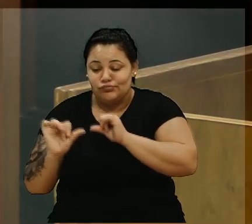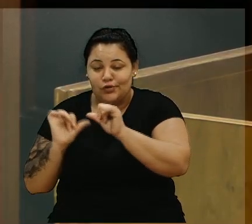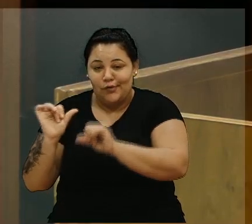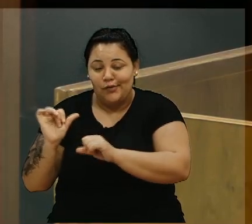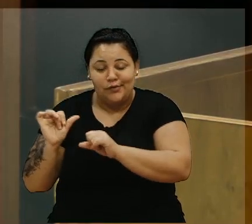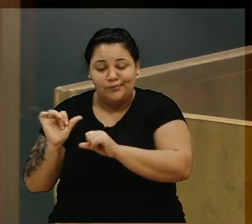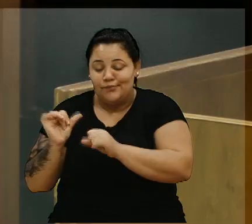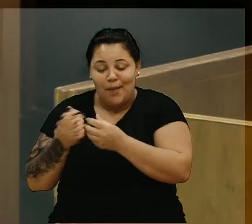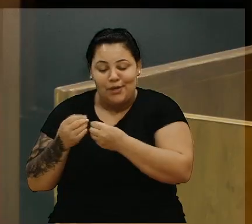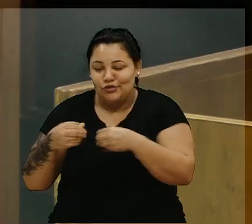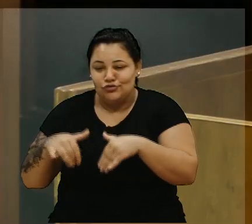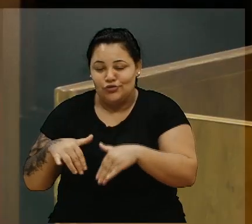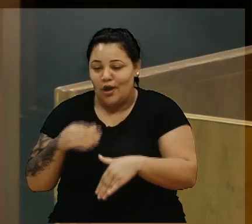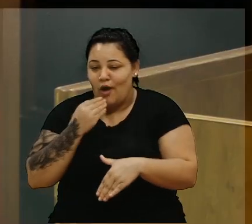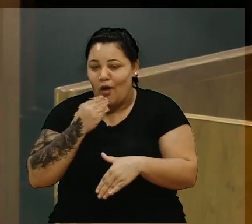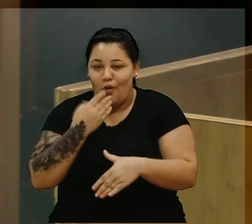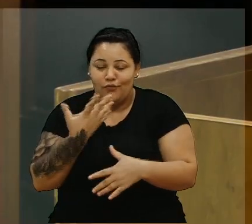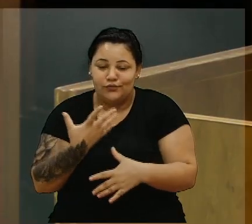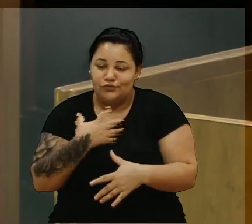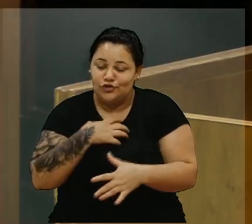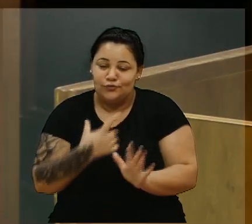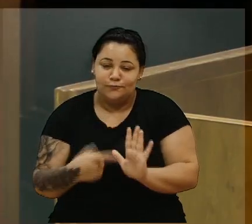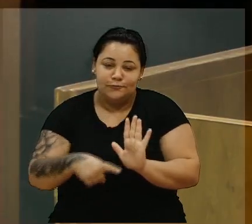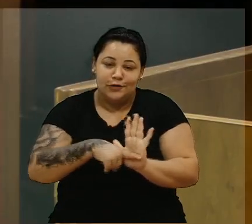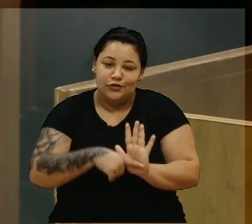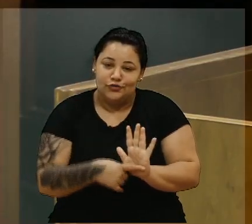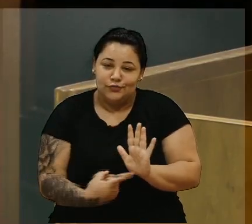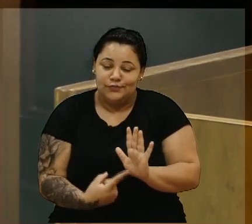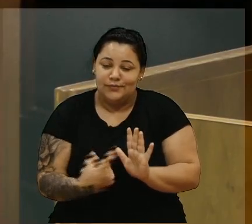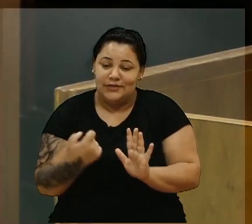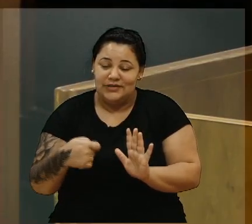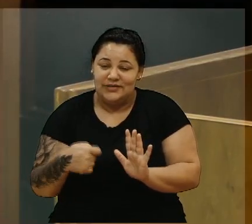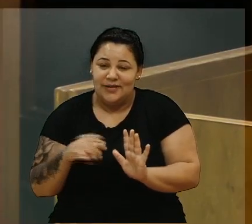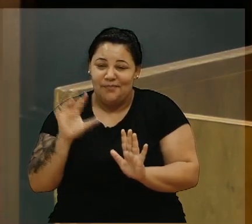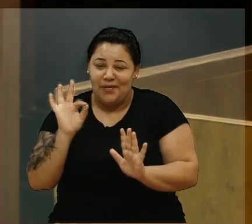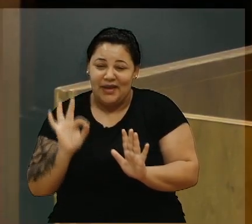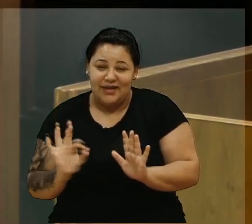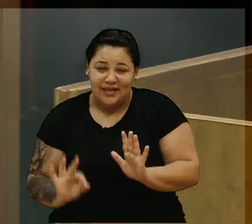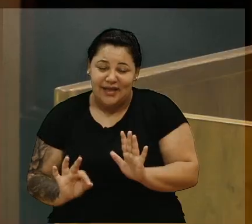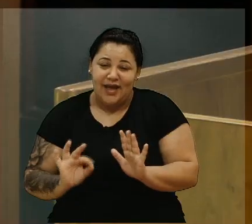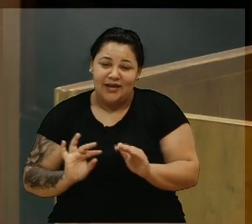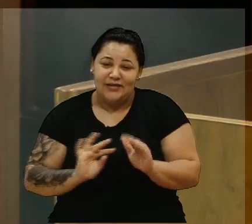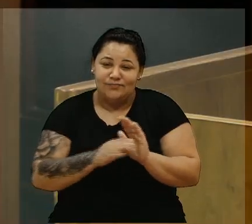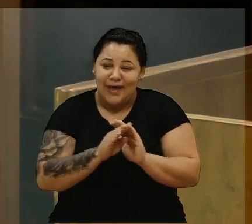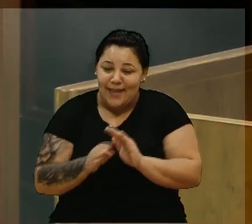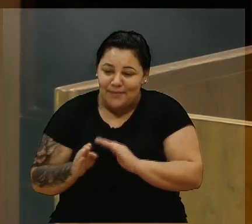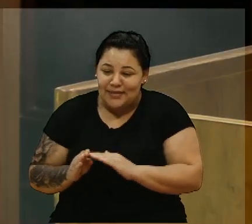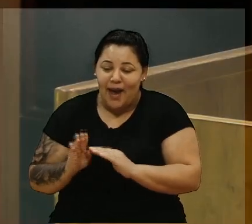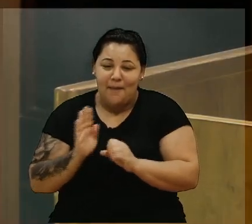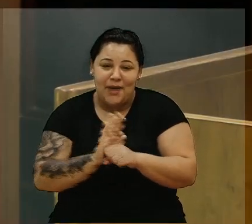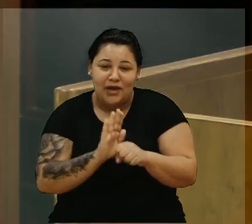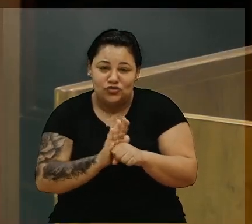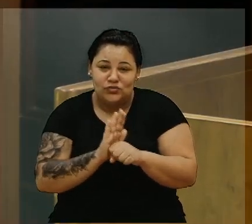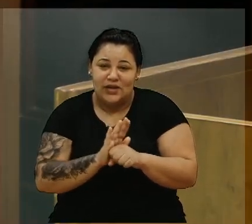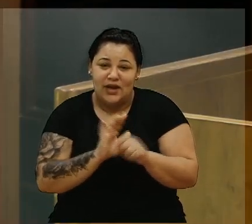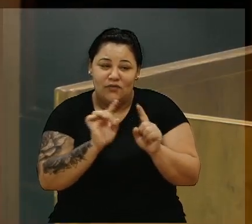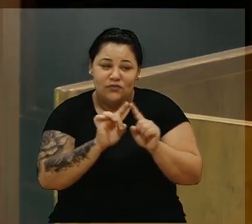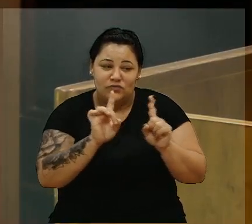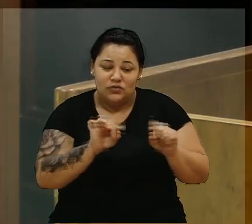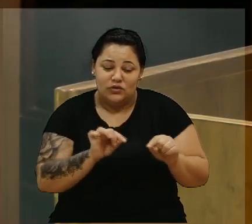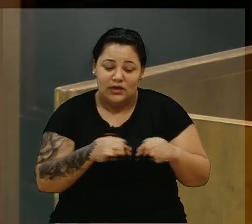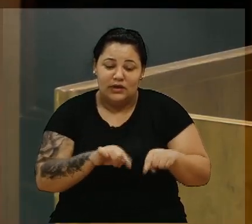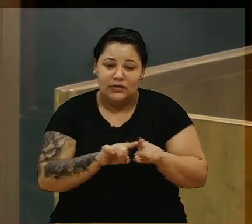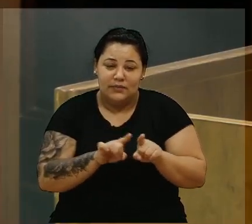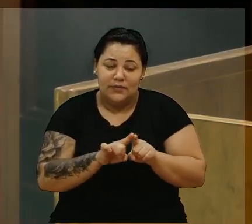acaba impactando de uma maneira negativa. São pequenos ajustes que seriam muito interessantes para auxiliar esses trabalhadores que estão lá na